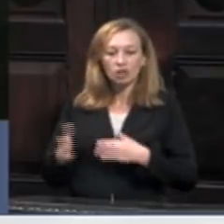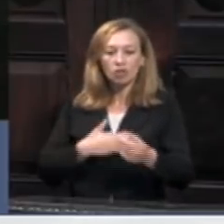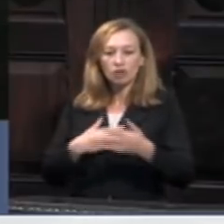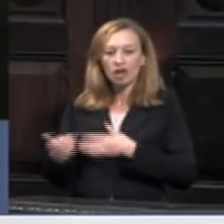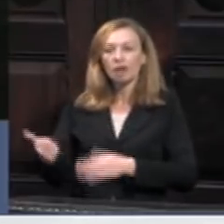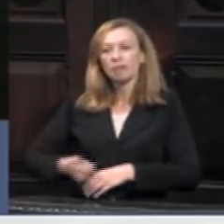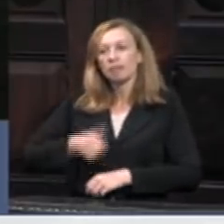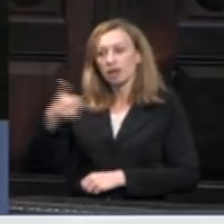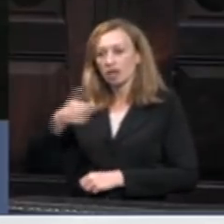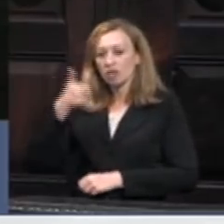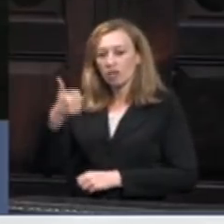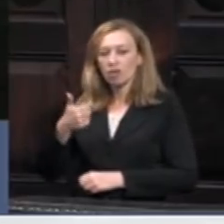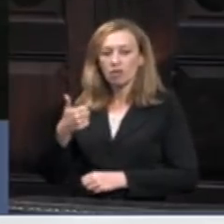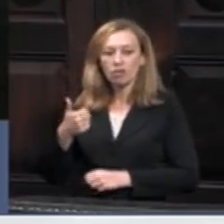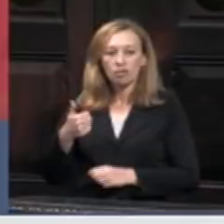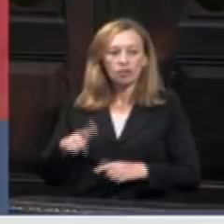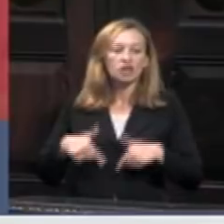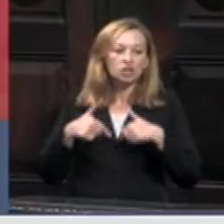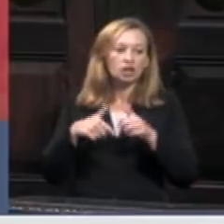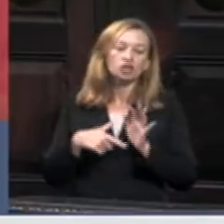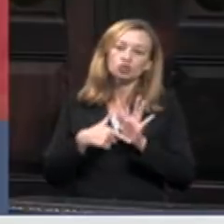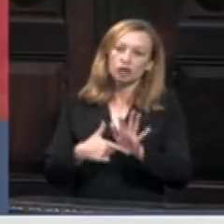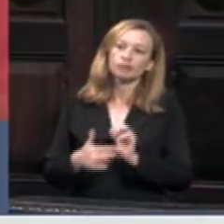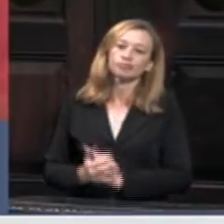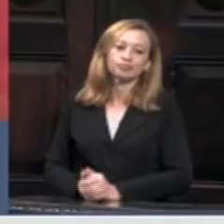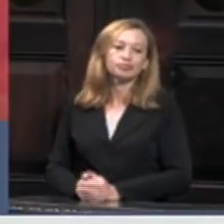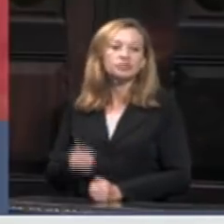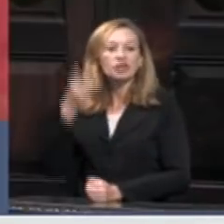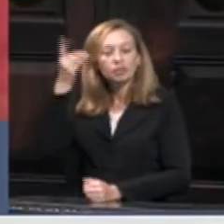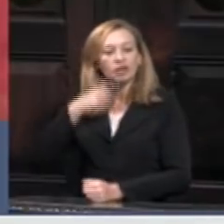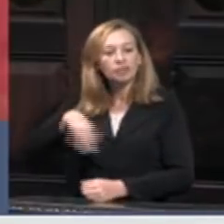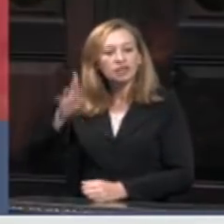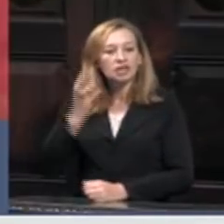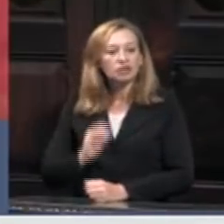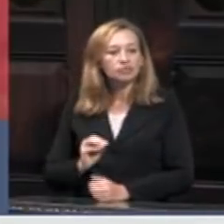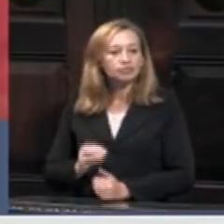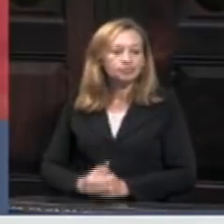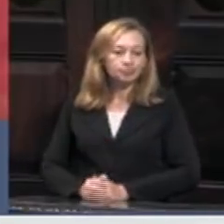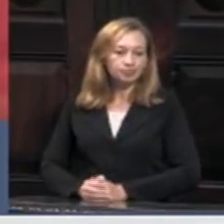republicana com Vossa Excelência. Deputado Marcelo Freixo.